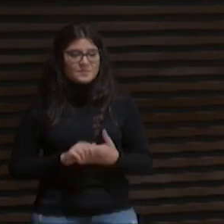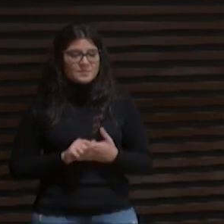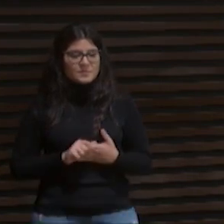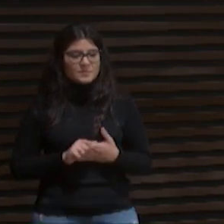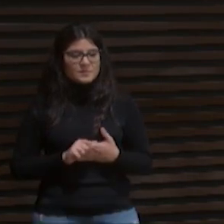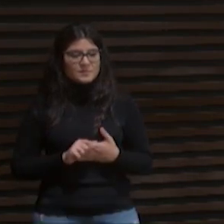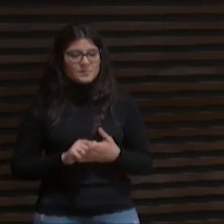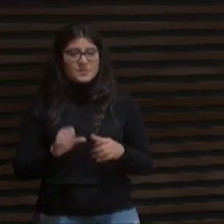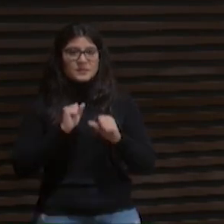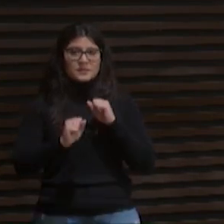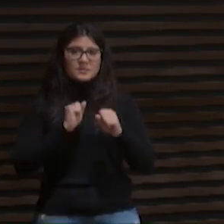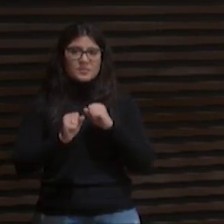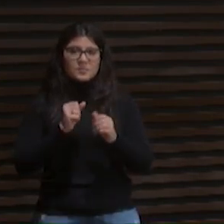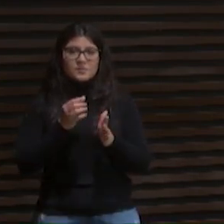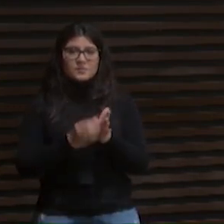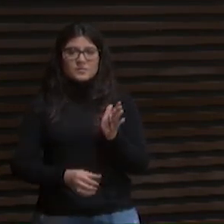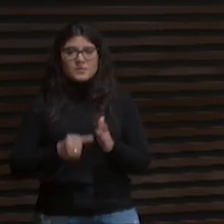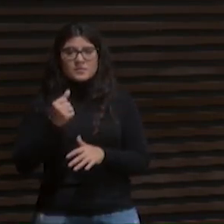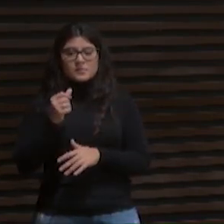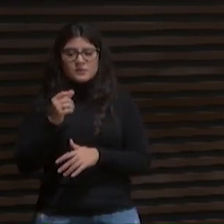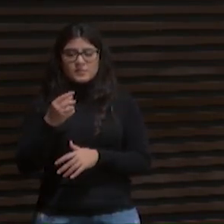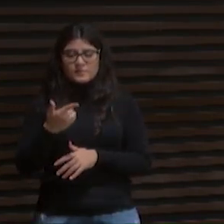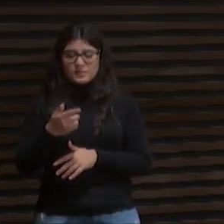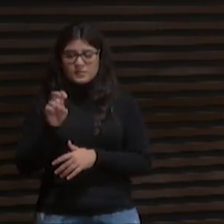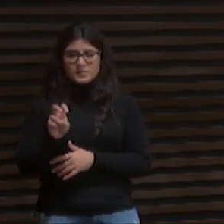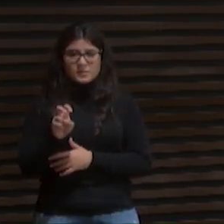Vamos ver Salmo 125, 1.